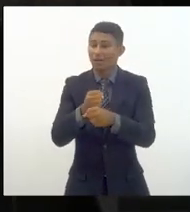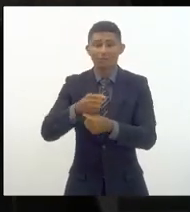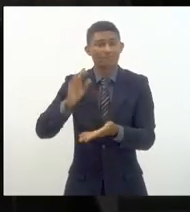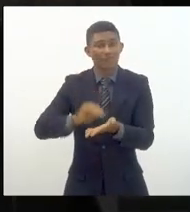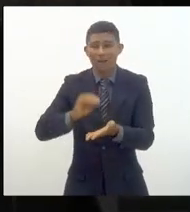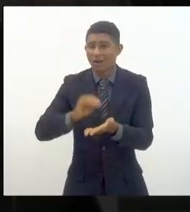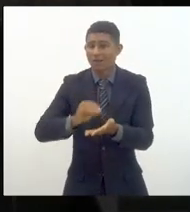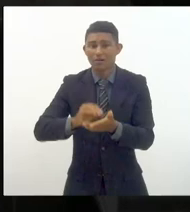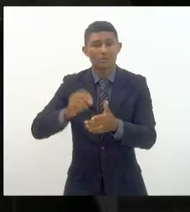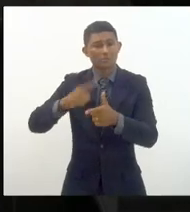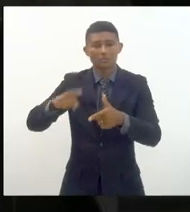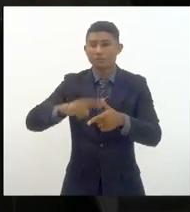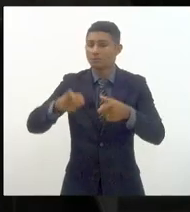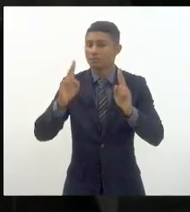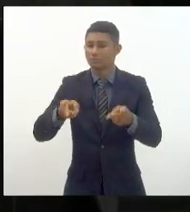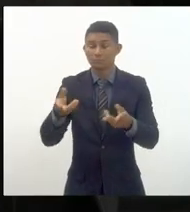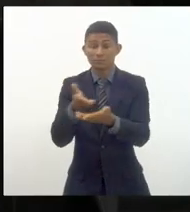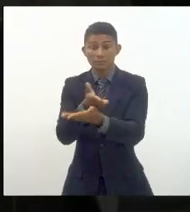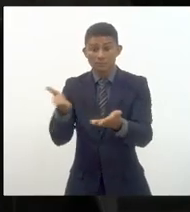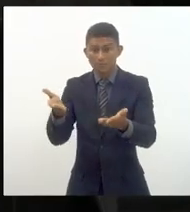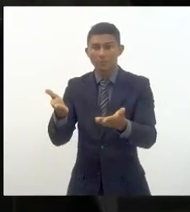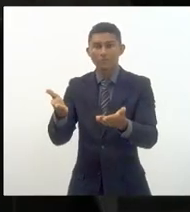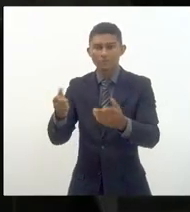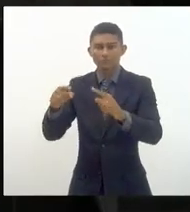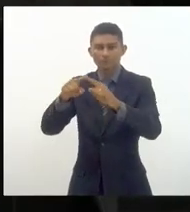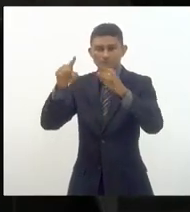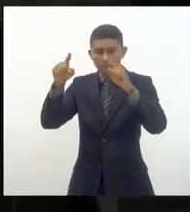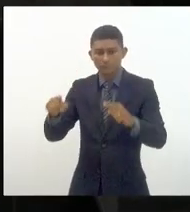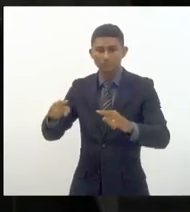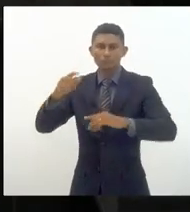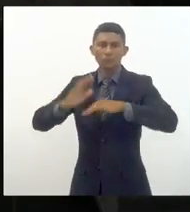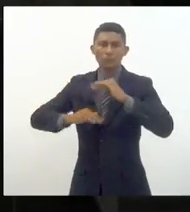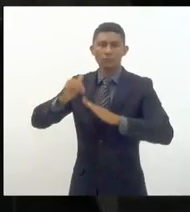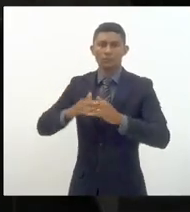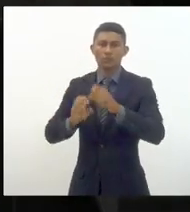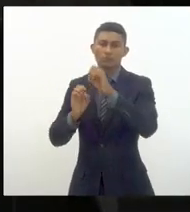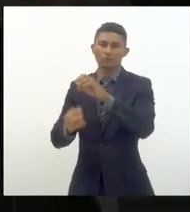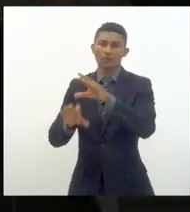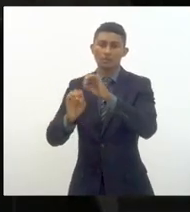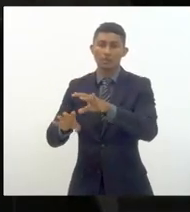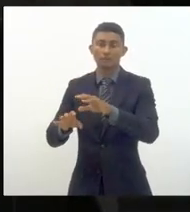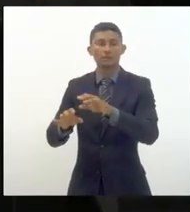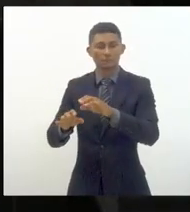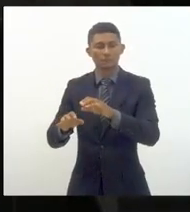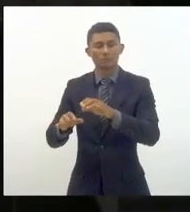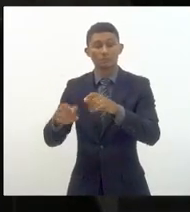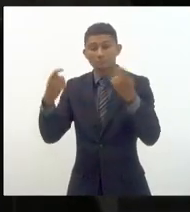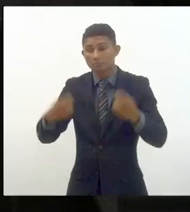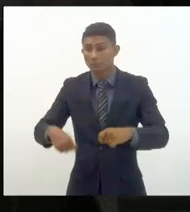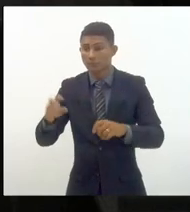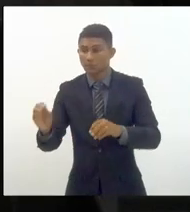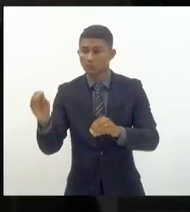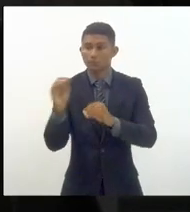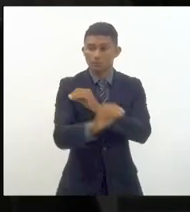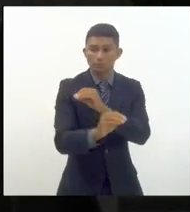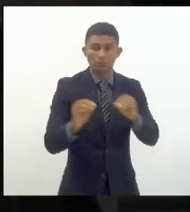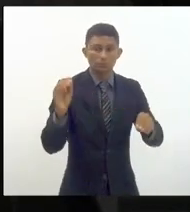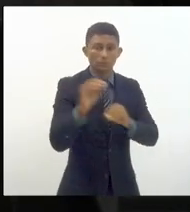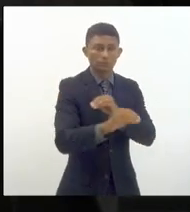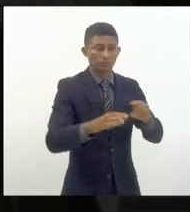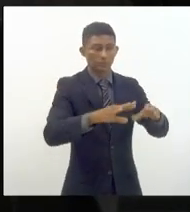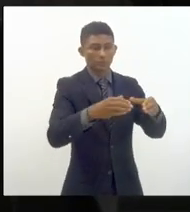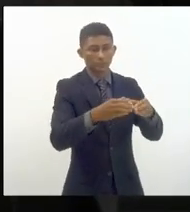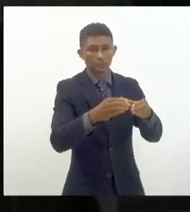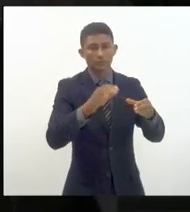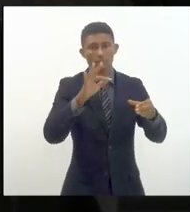profissionais de educação antiga faep e tenham um encarreiramento adequado sendo incorporados aos quadros é da Faetec